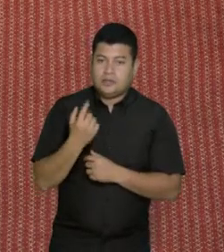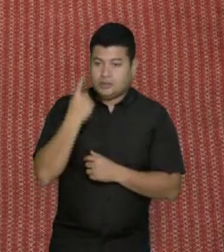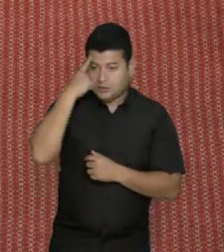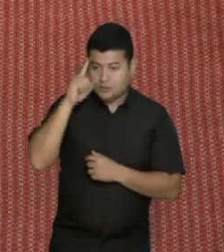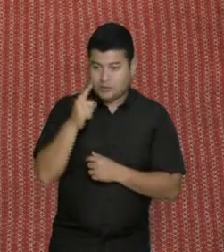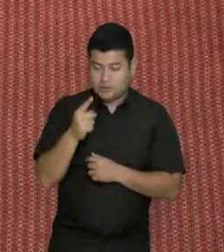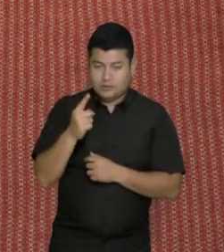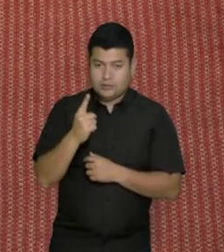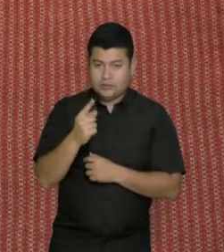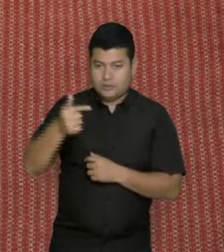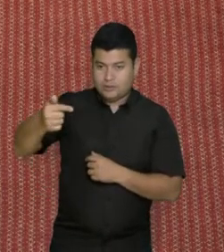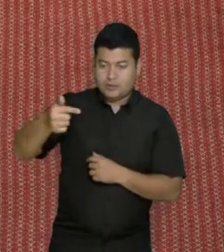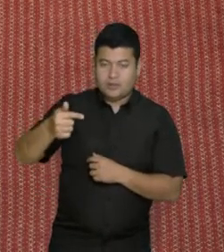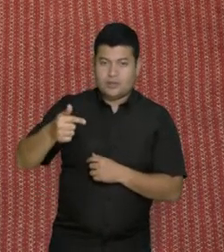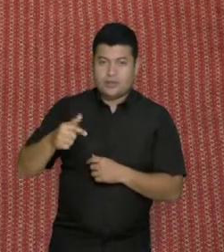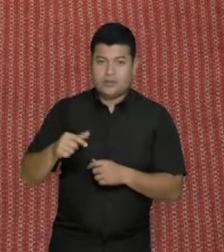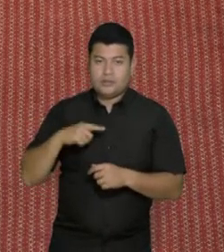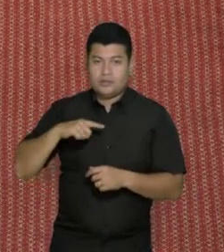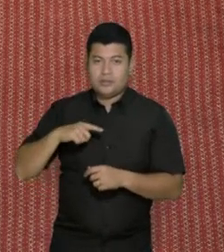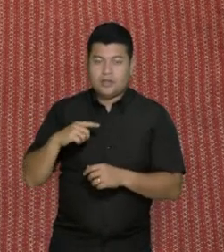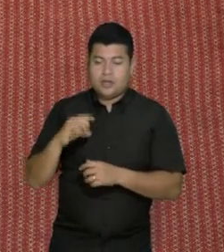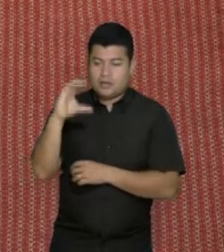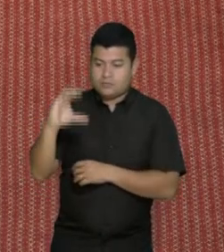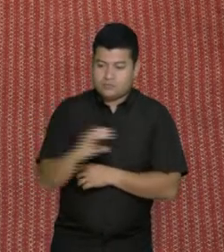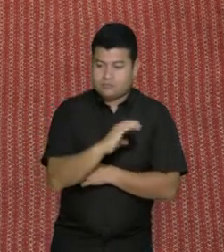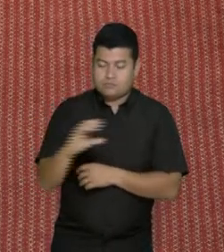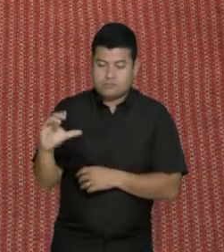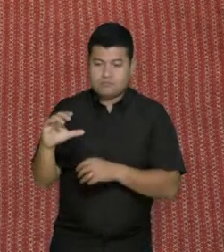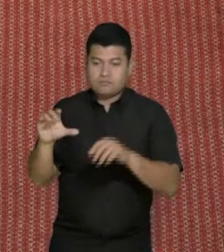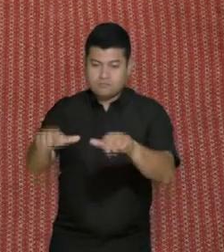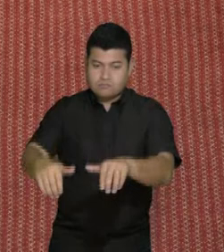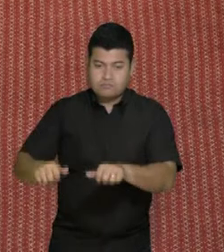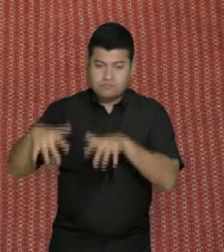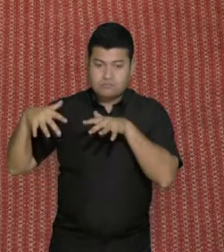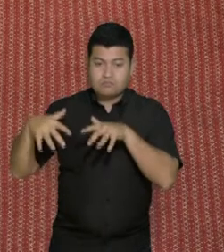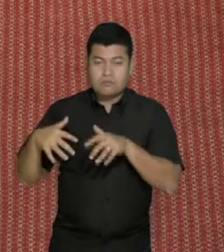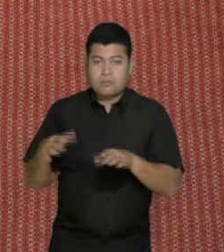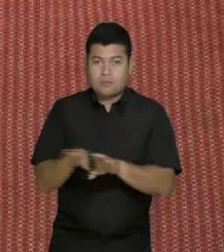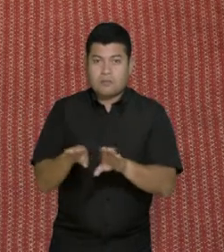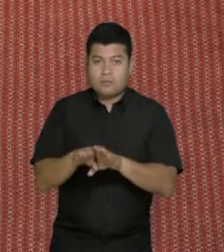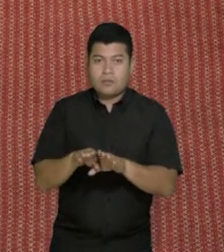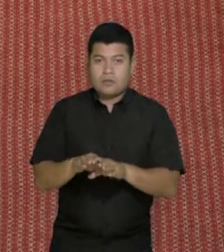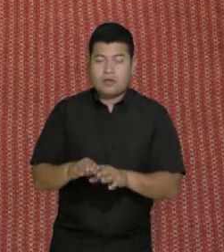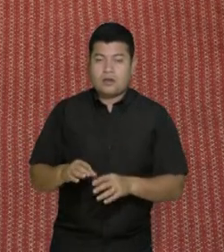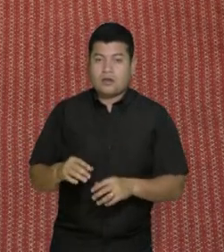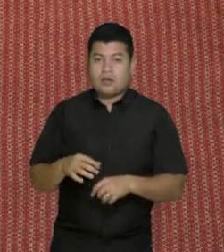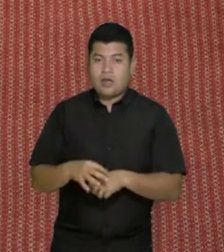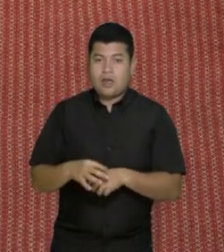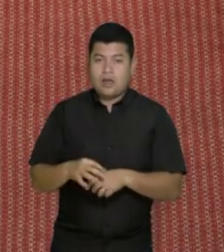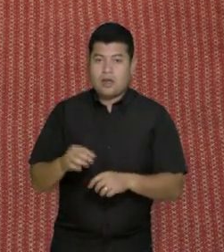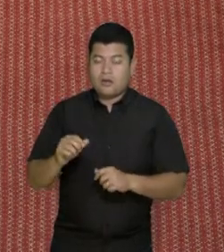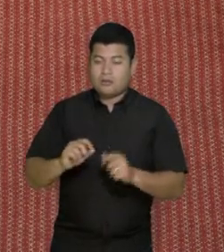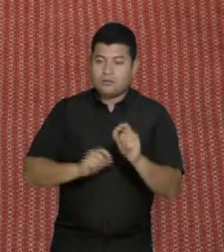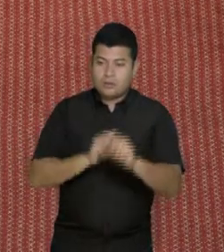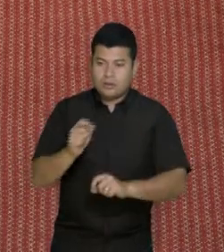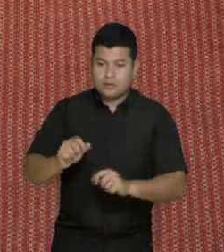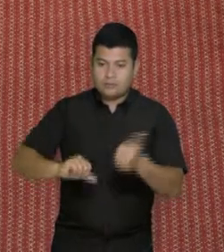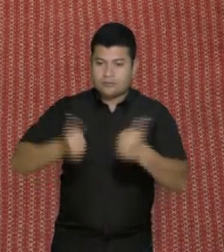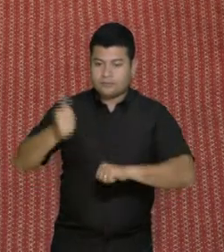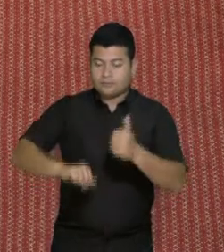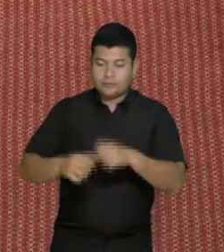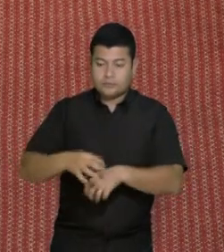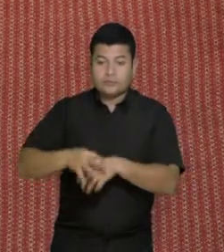Às 10 horas também é a abertura oficial da terceira festa de carnes de qualidade da Serra Catarinense. Olha que bacana isso aí,